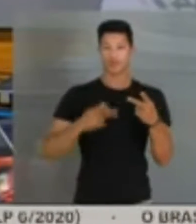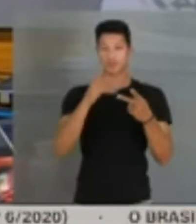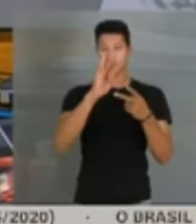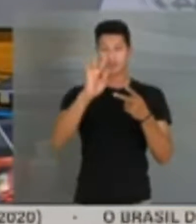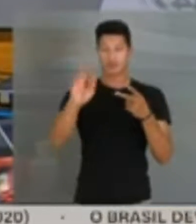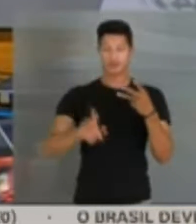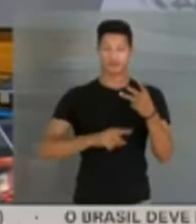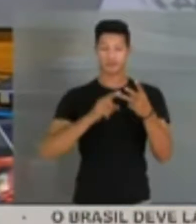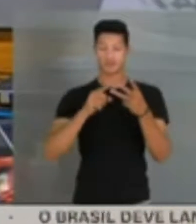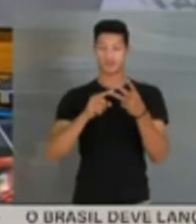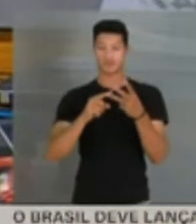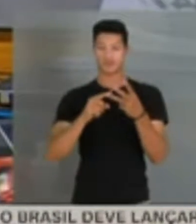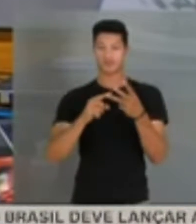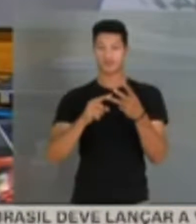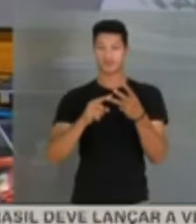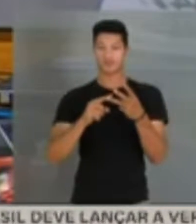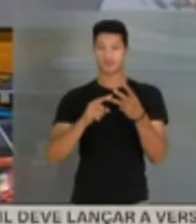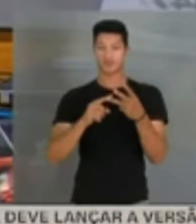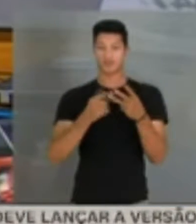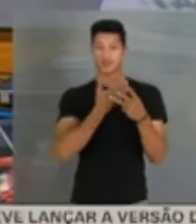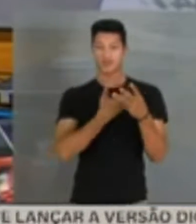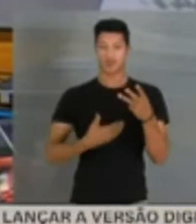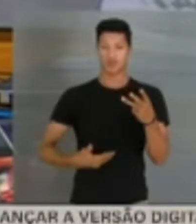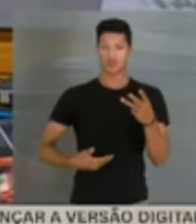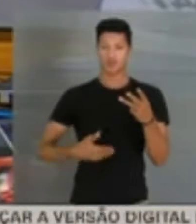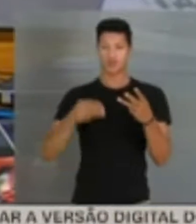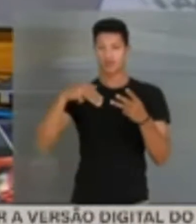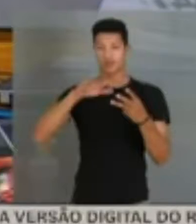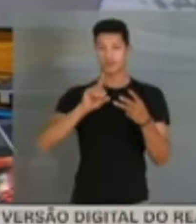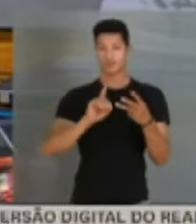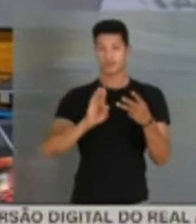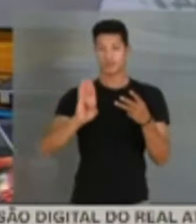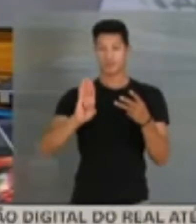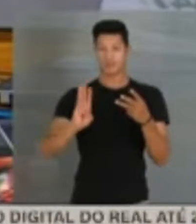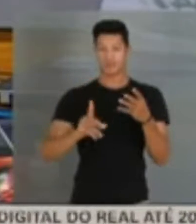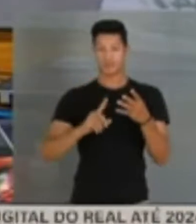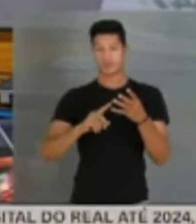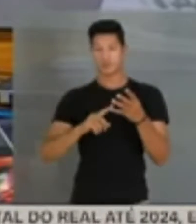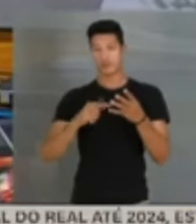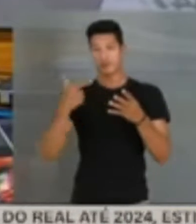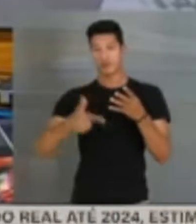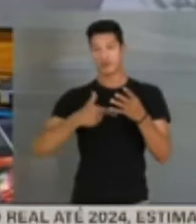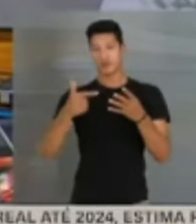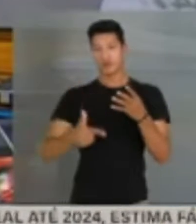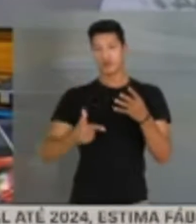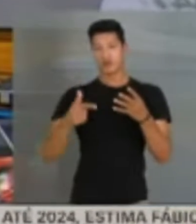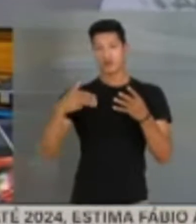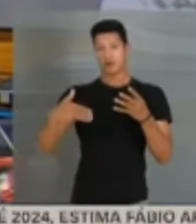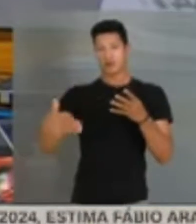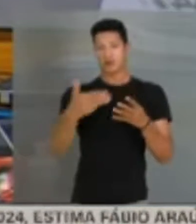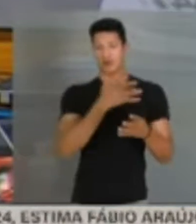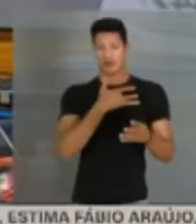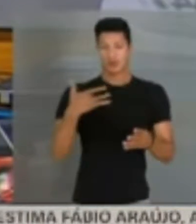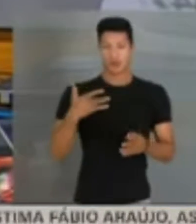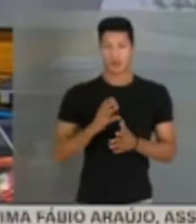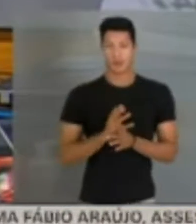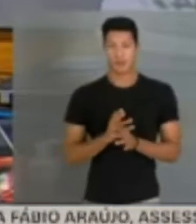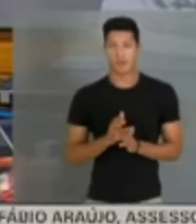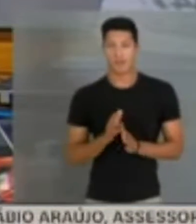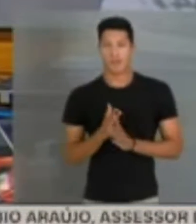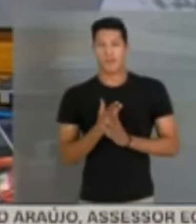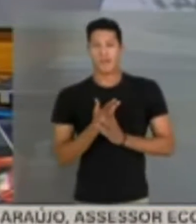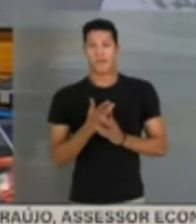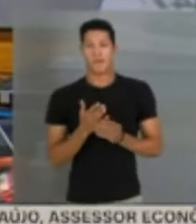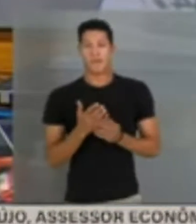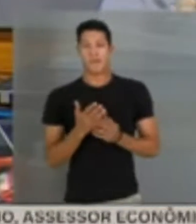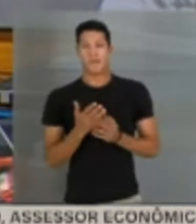do PT, pelo governo do MDB e ainda atua no Ministério da